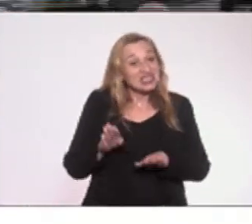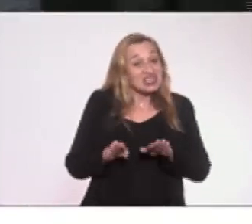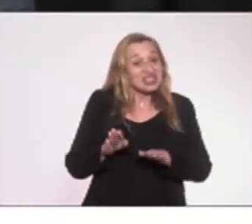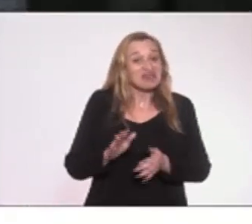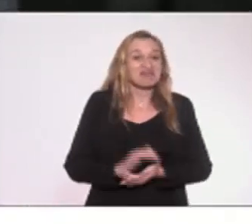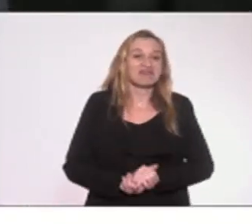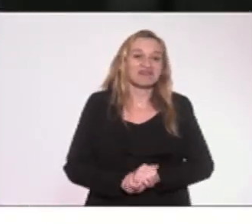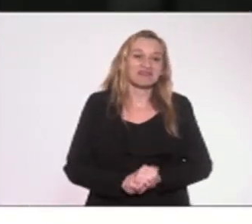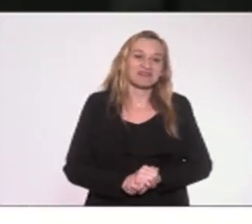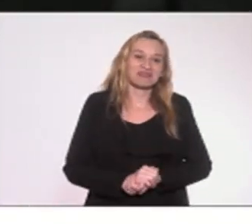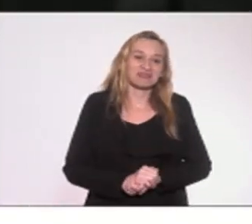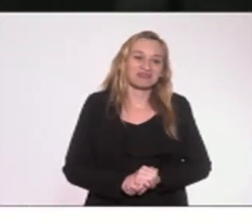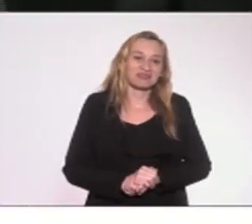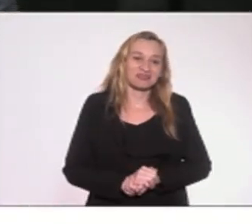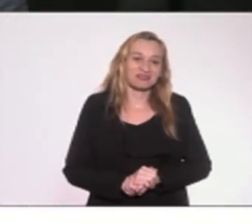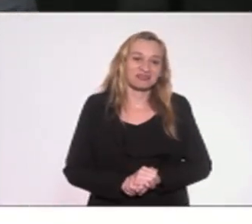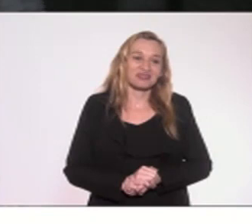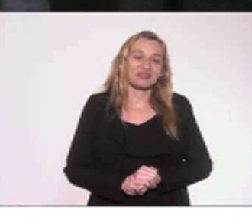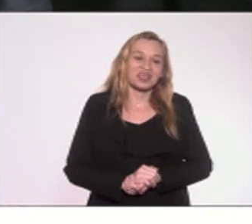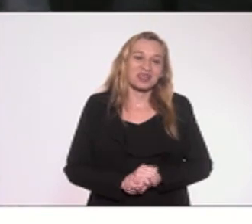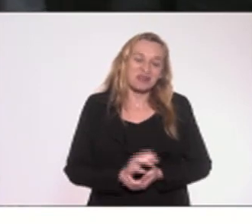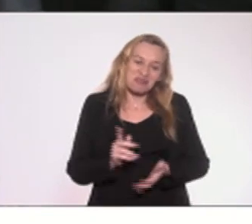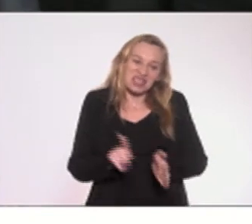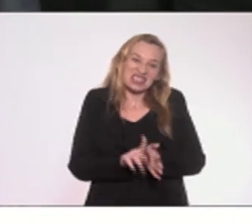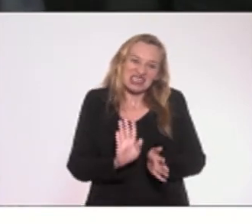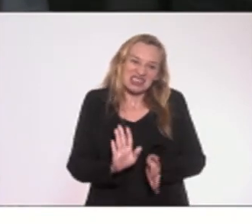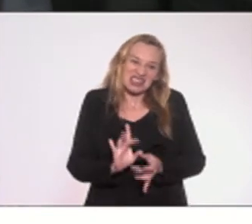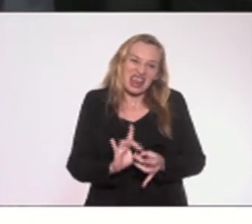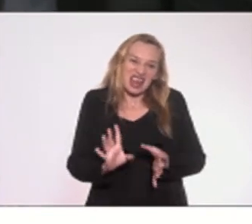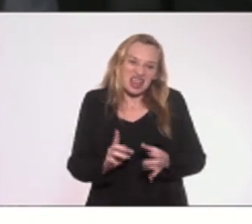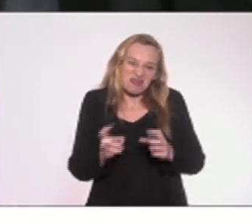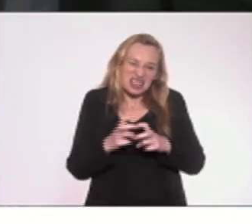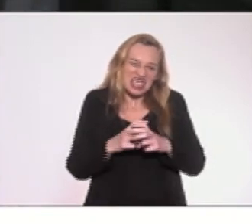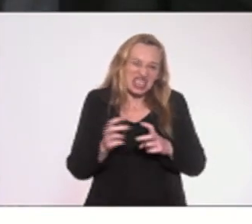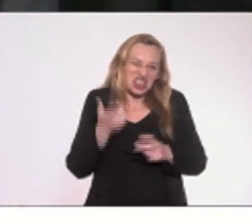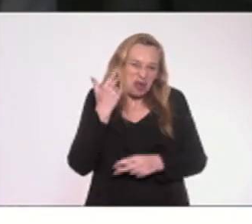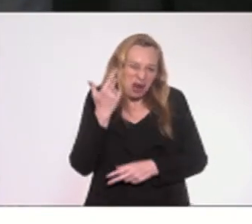né? Mas faz parte, né? Tem umas briguinhas.